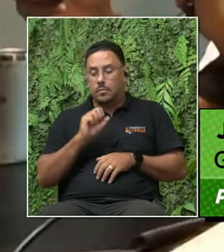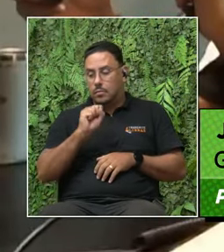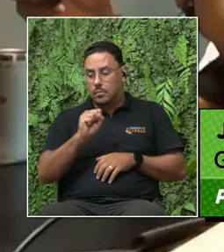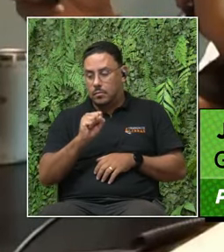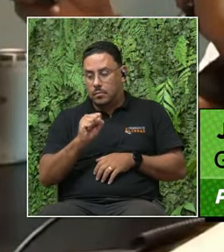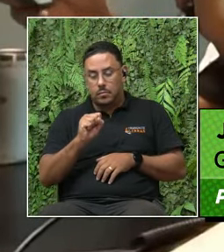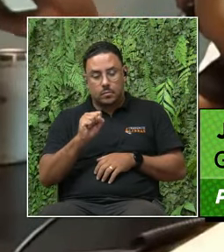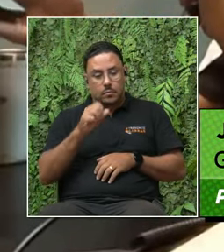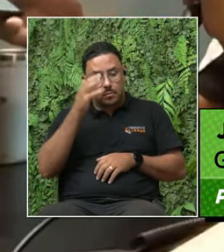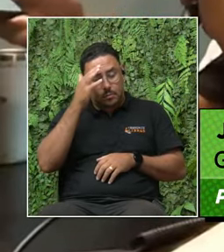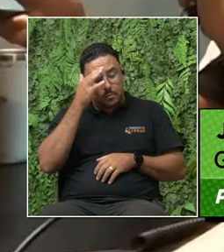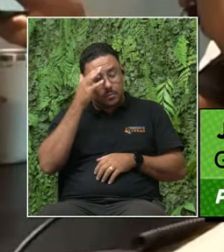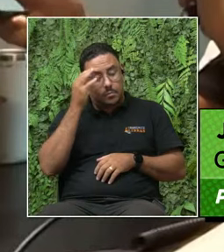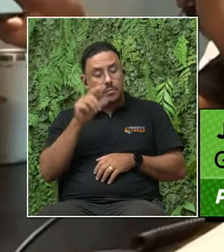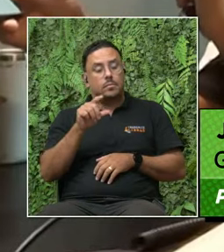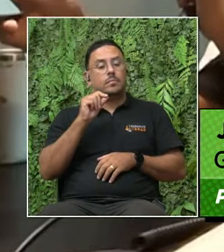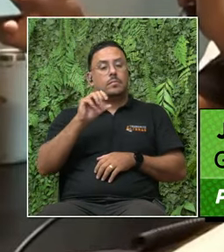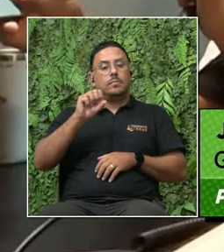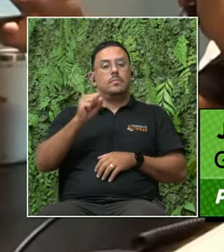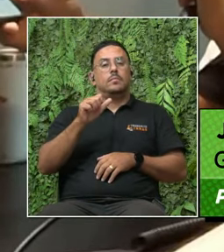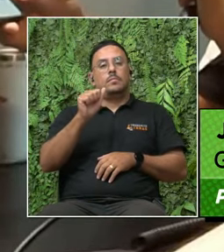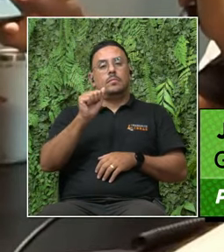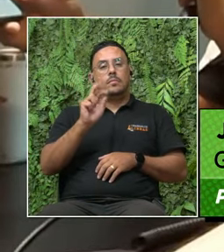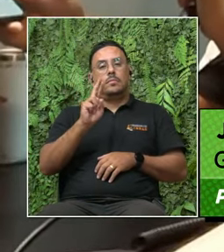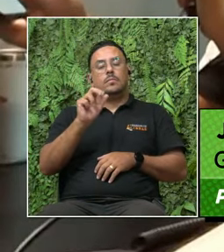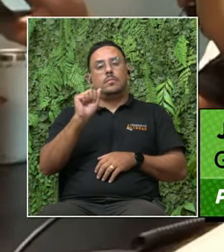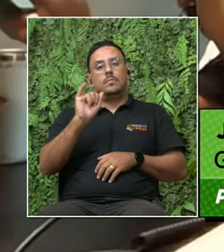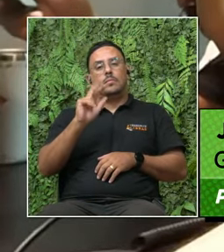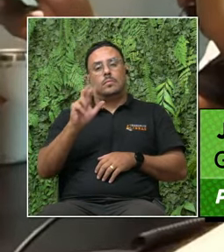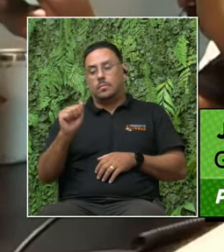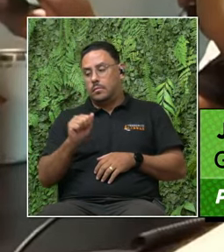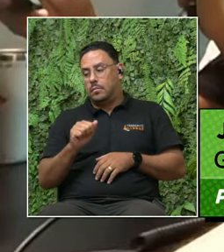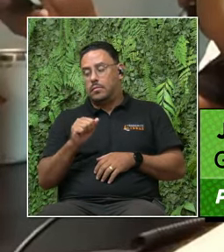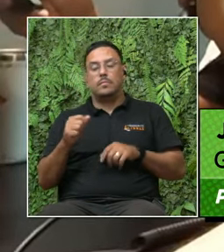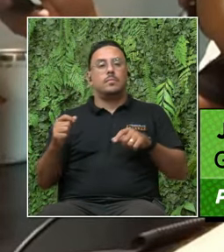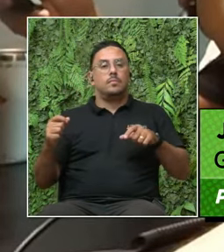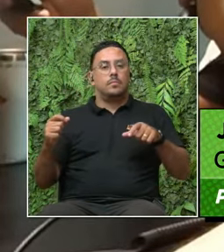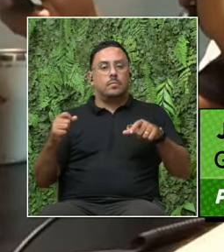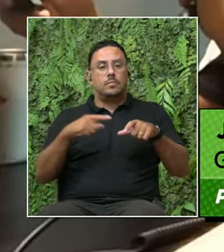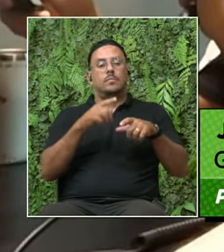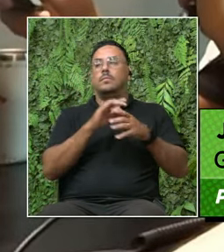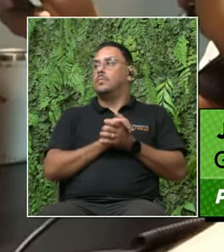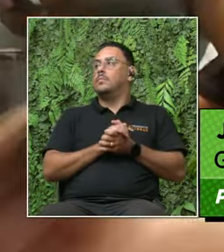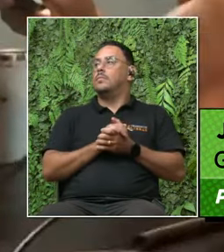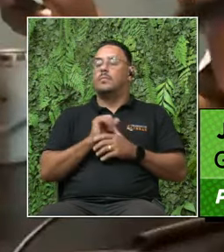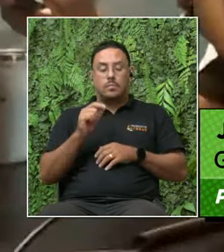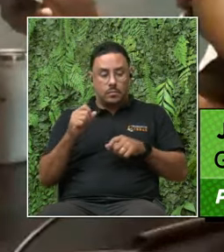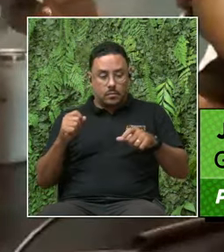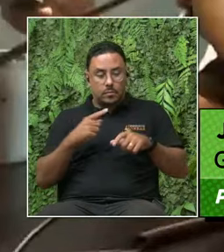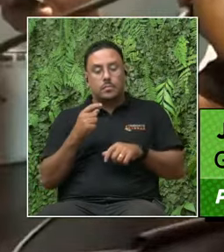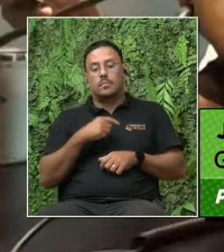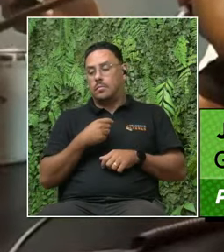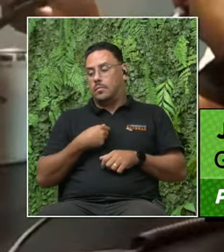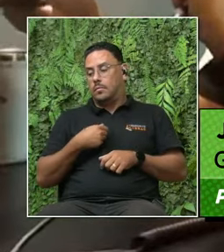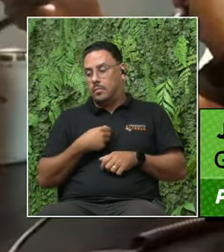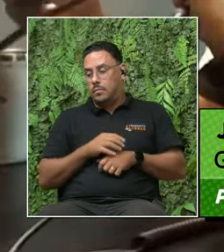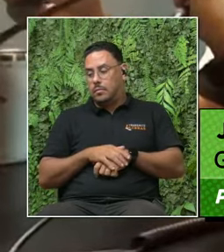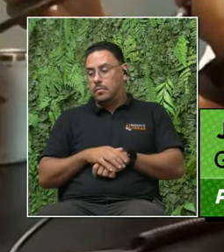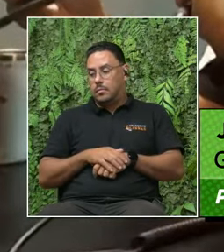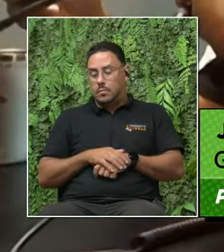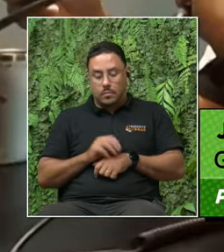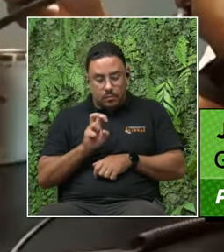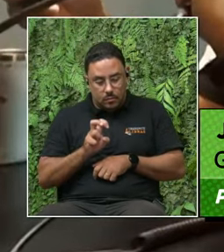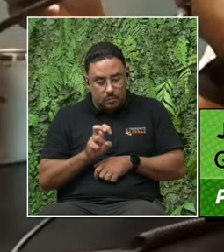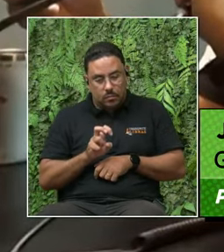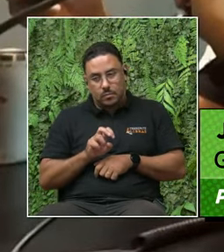oito viu Bob e assim só o destaque pro saravia ele melhorou muito a nota dele por causa do Gol viu se não é o gol Ele toma uma notinha lá perto do